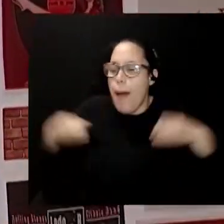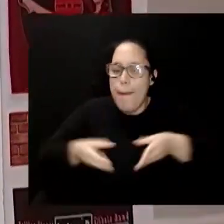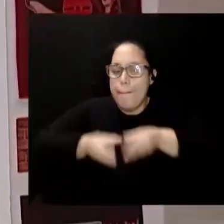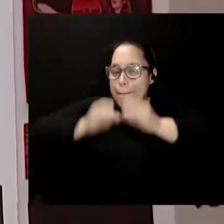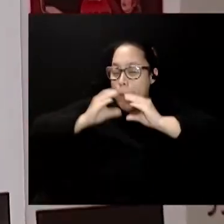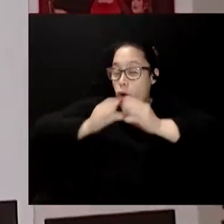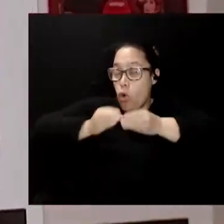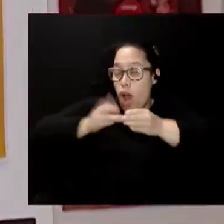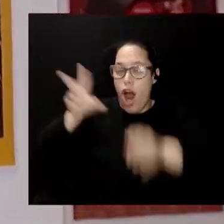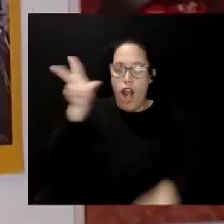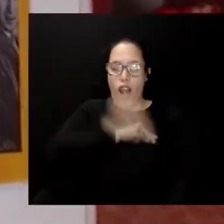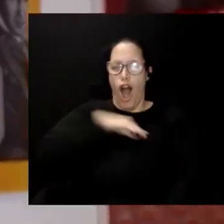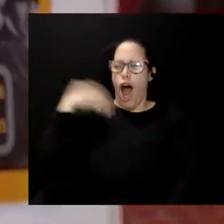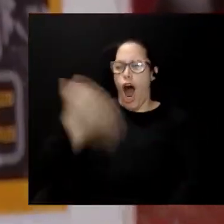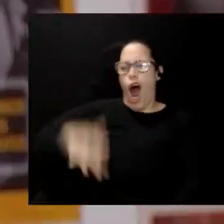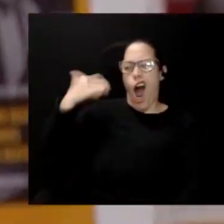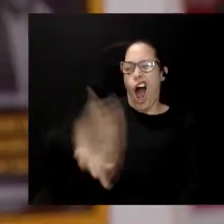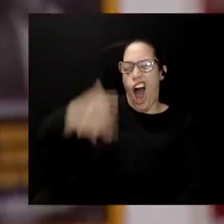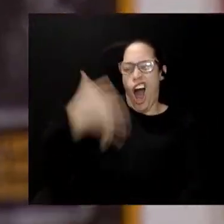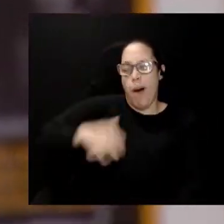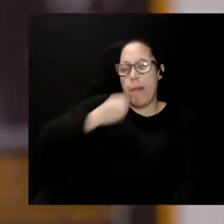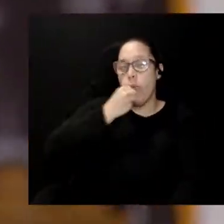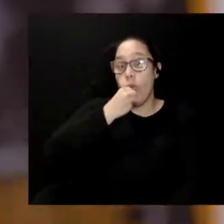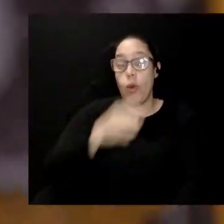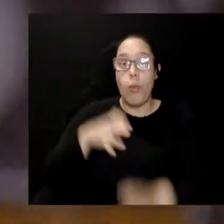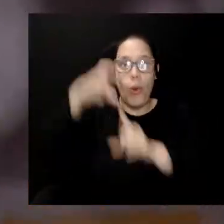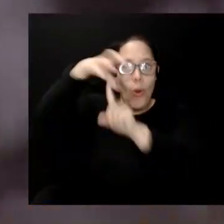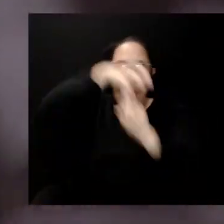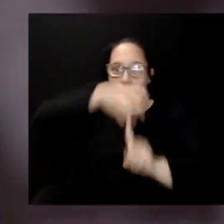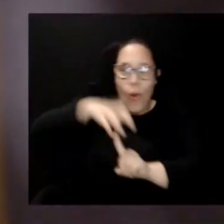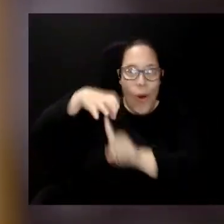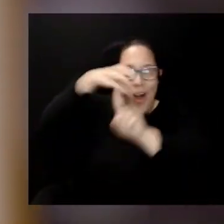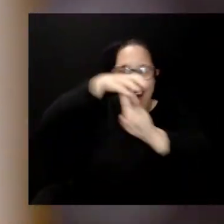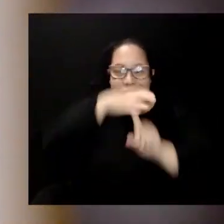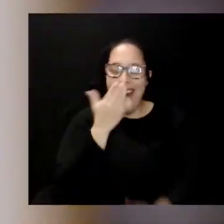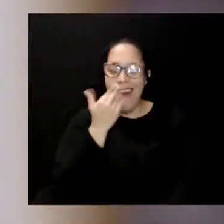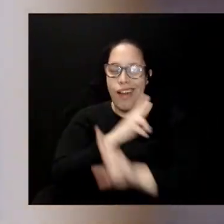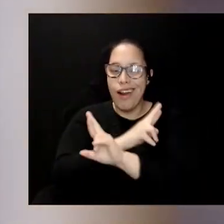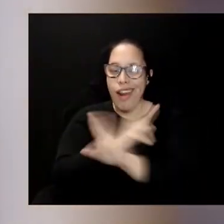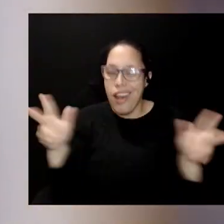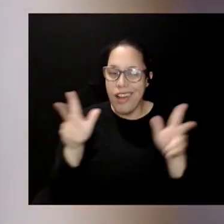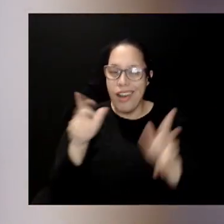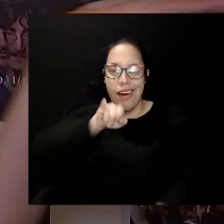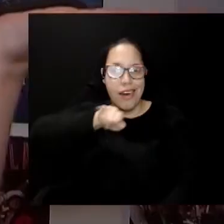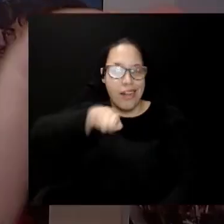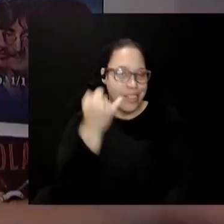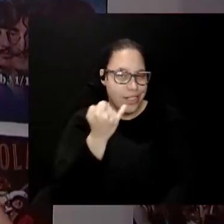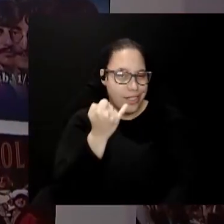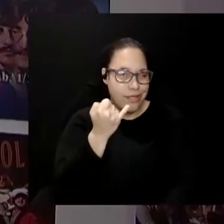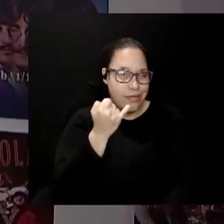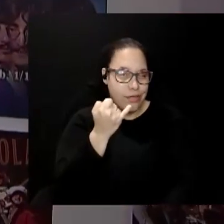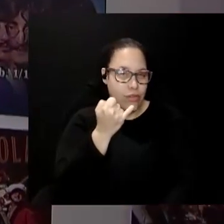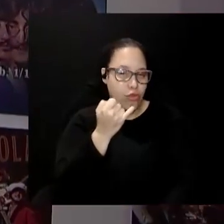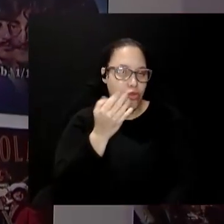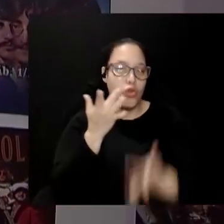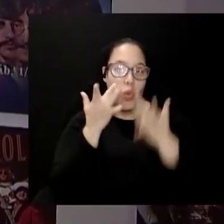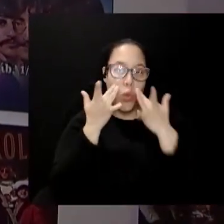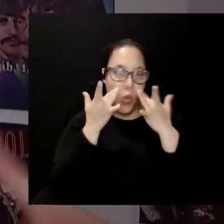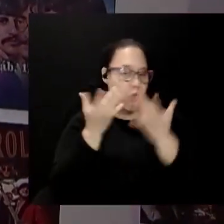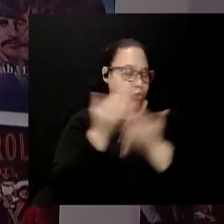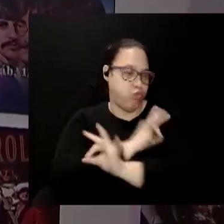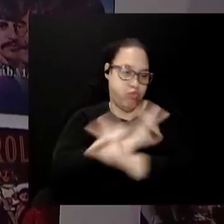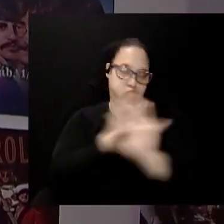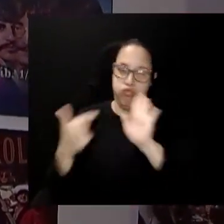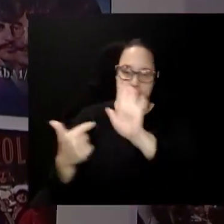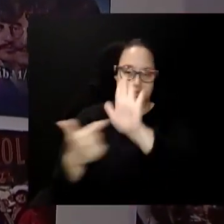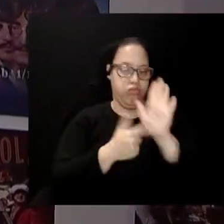uma feira de alimentação pra gente e também um artista maravilhoso que vem aqui divulgar suas artes